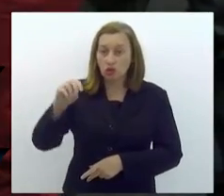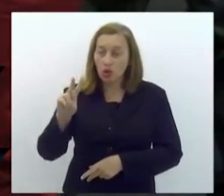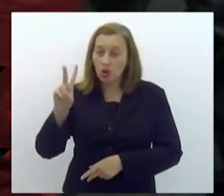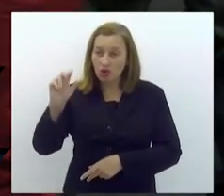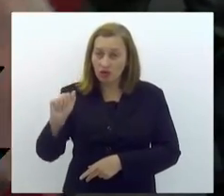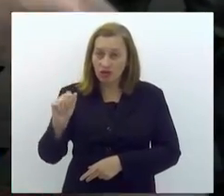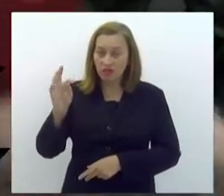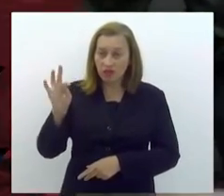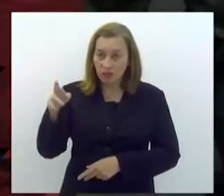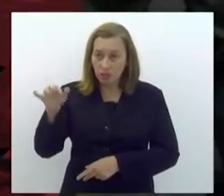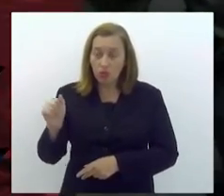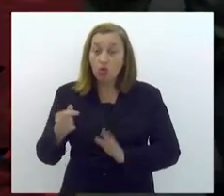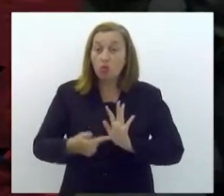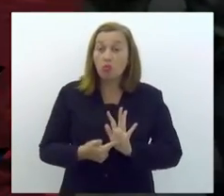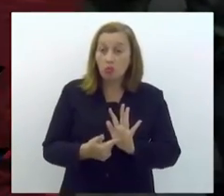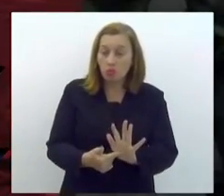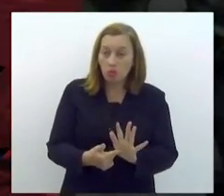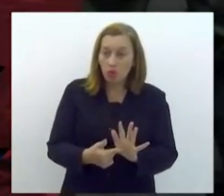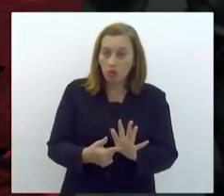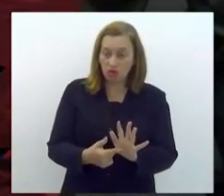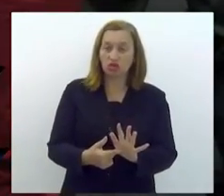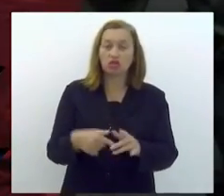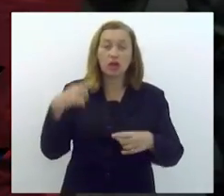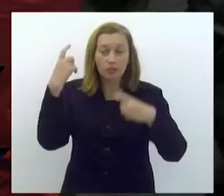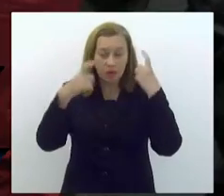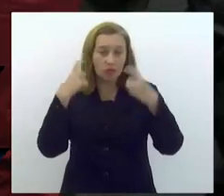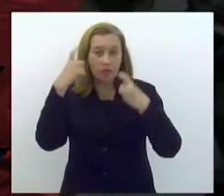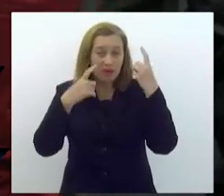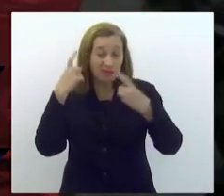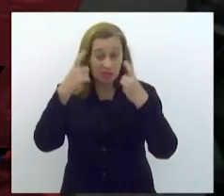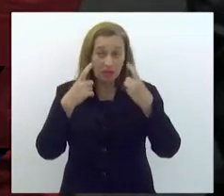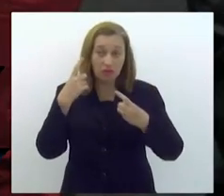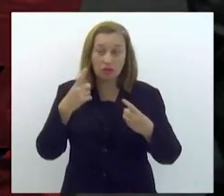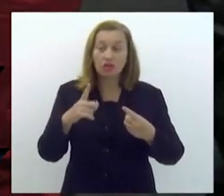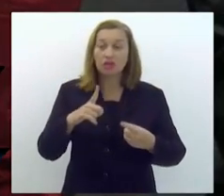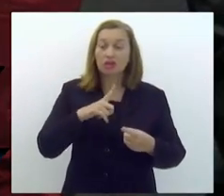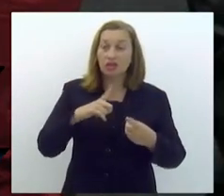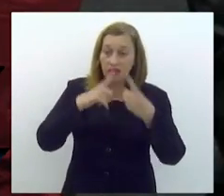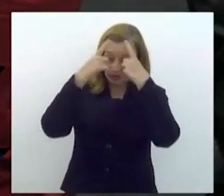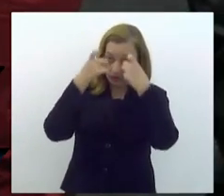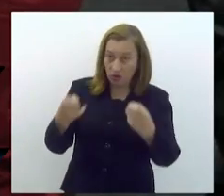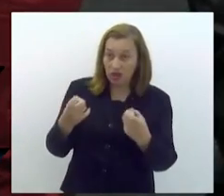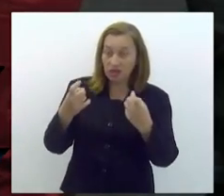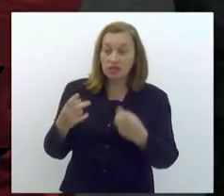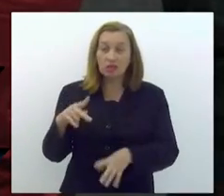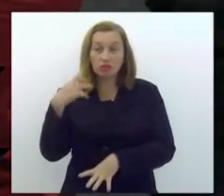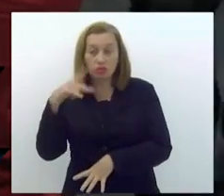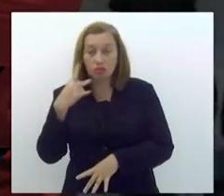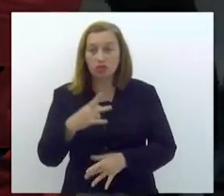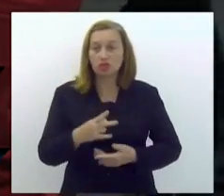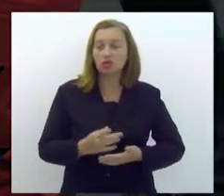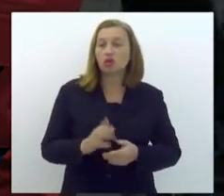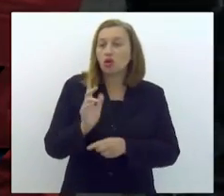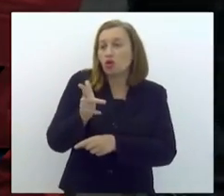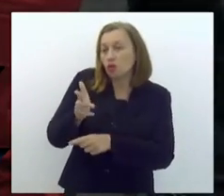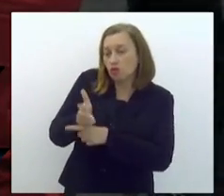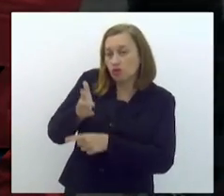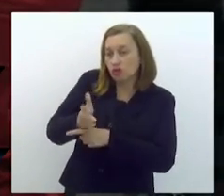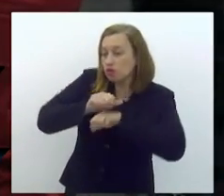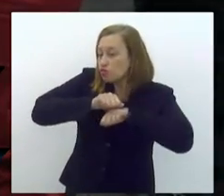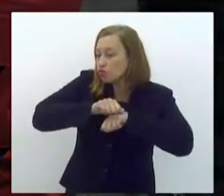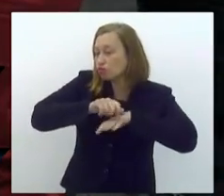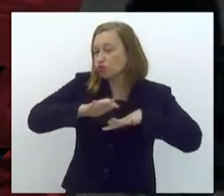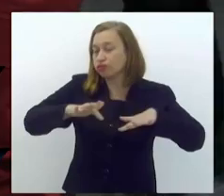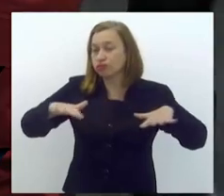face da intolerância política e o desrespeito a democracia o vídeo amplamente divulgado